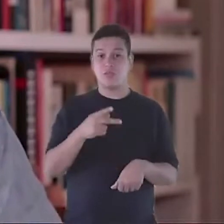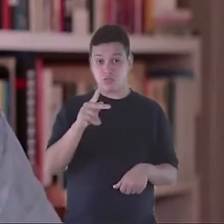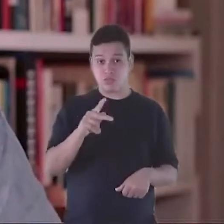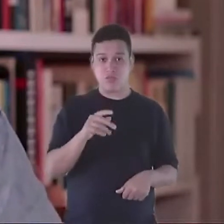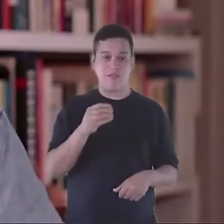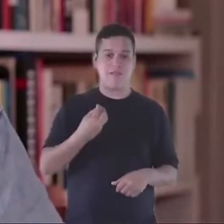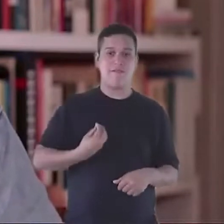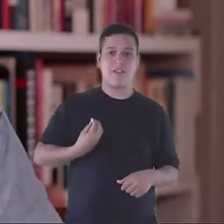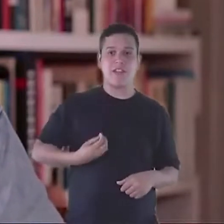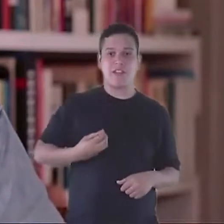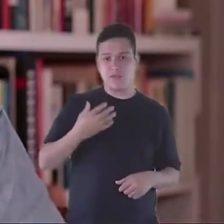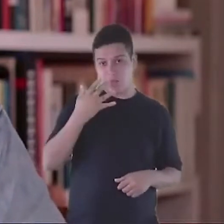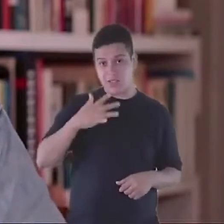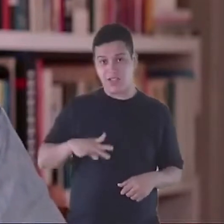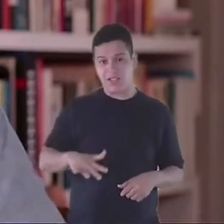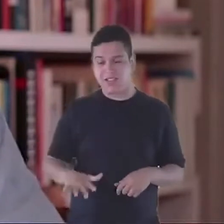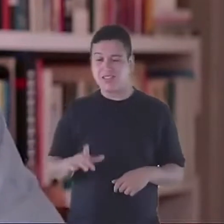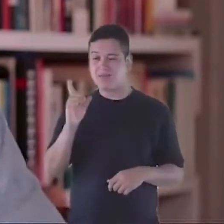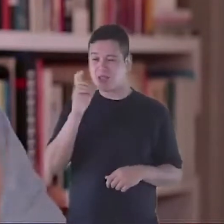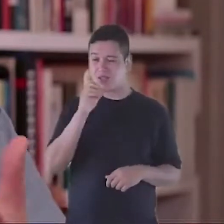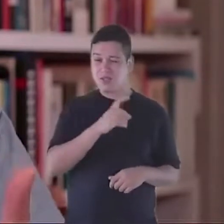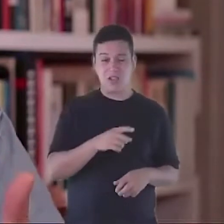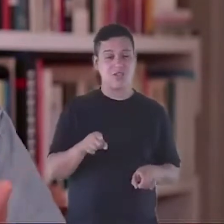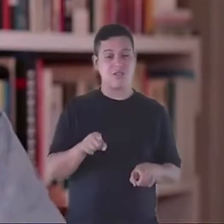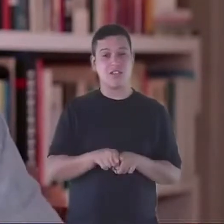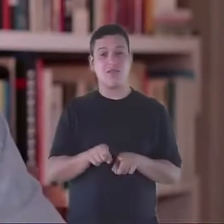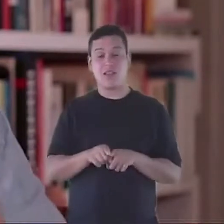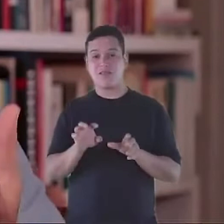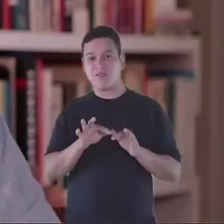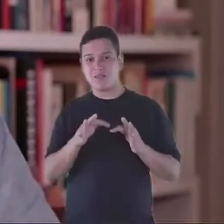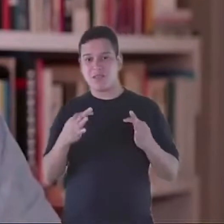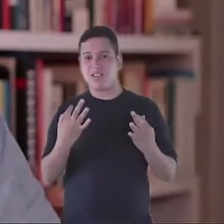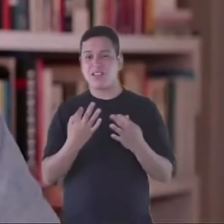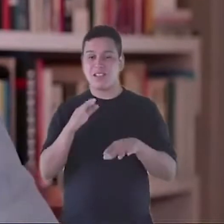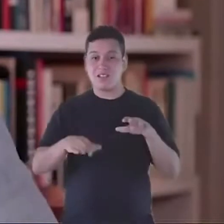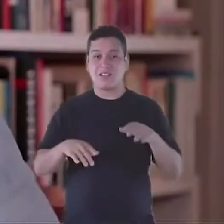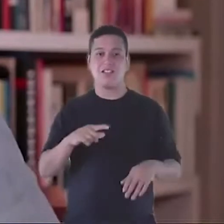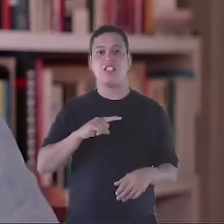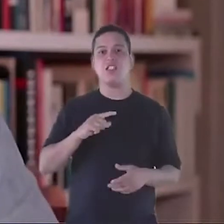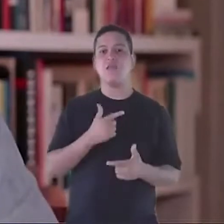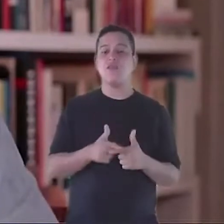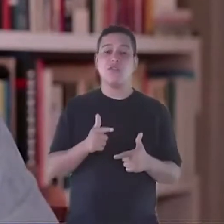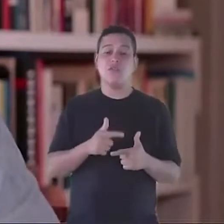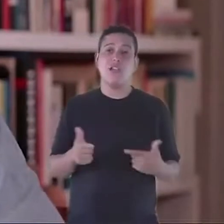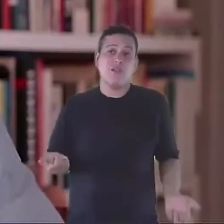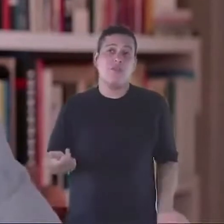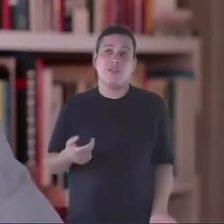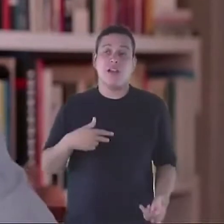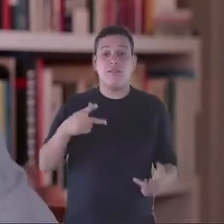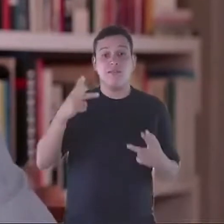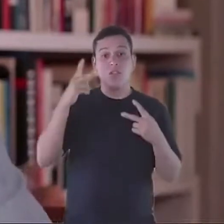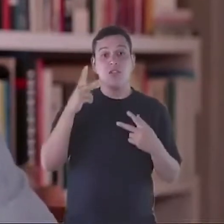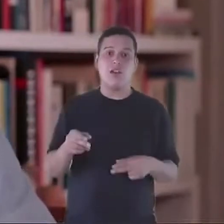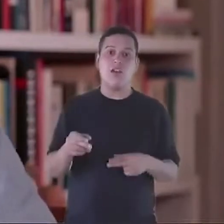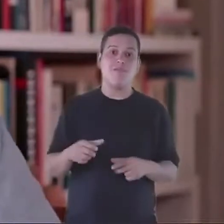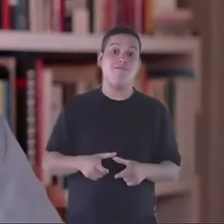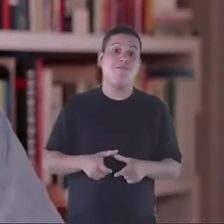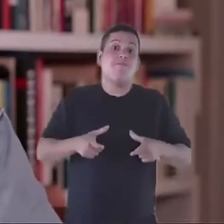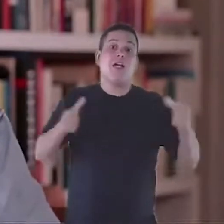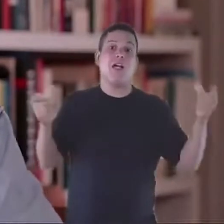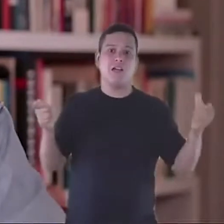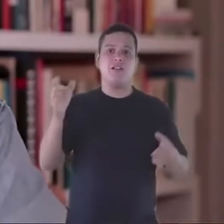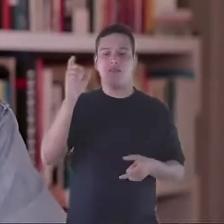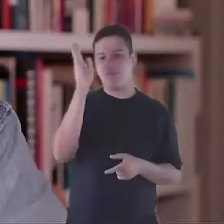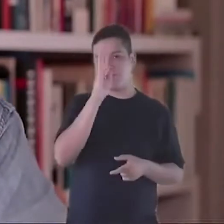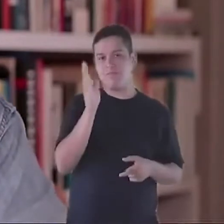familiar difícil, mas também nem tão diferente de toda a população brasileira. Legal é isso. A identificação que se